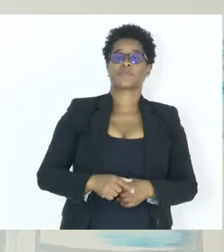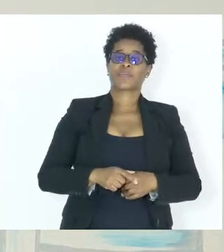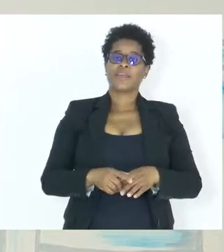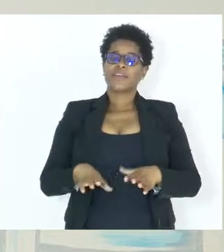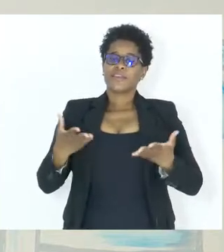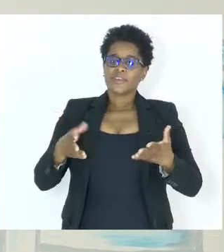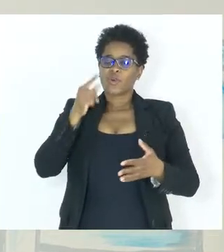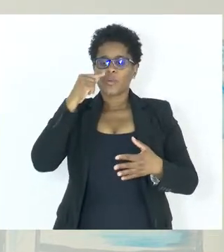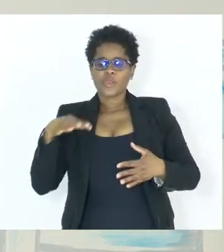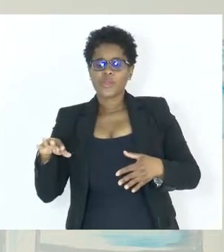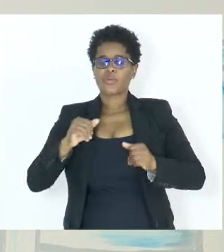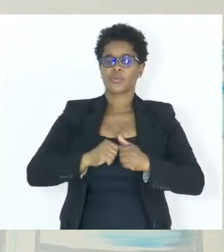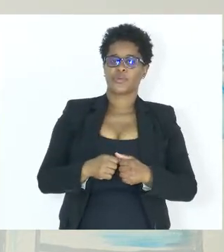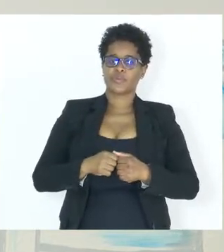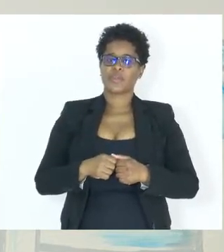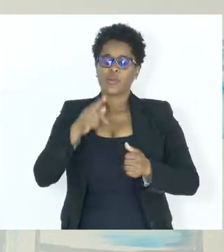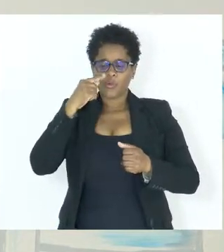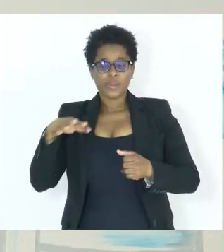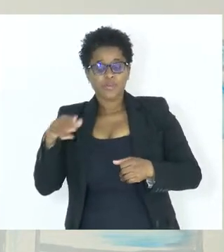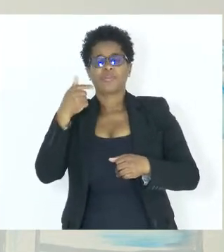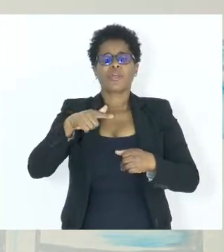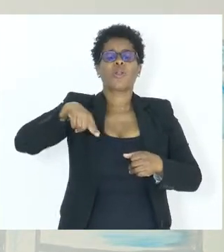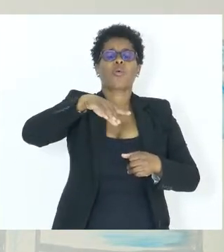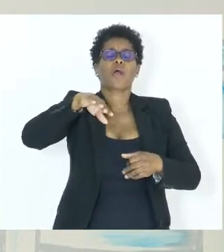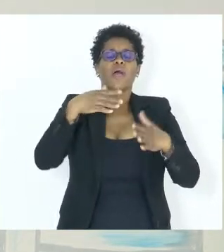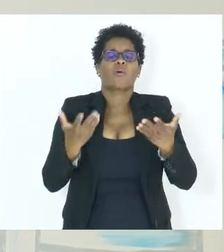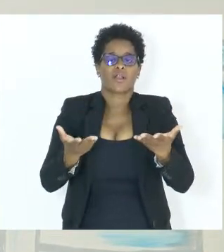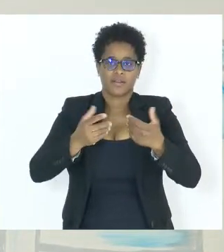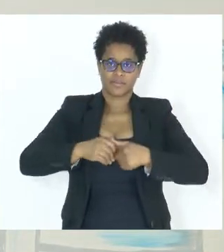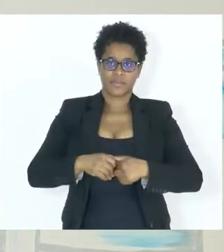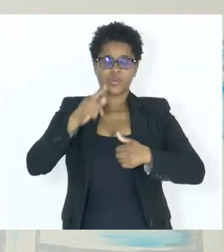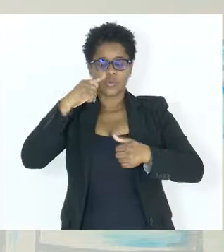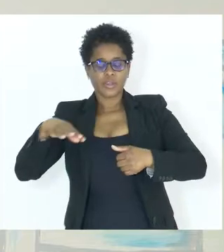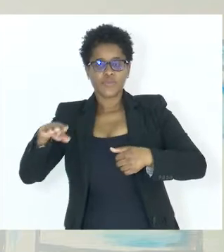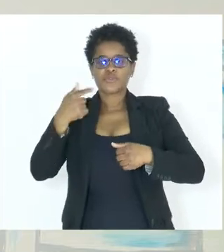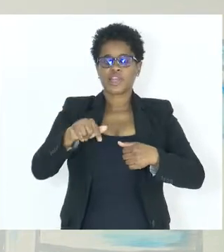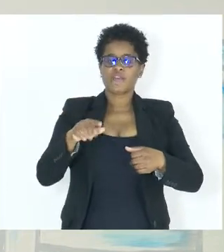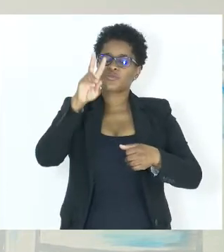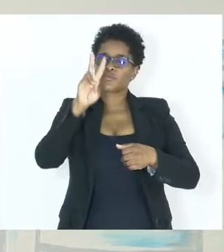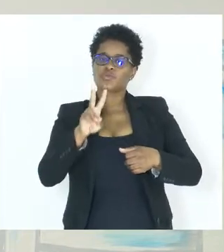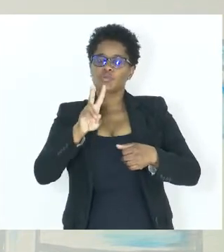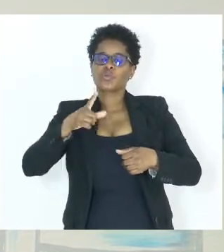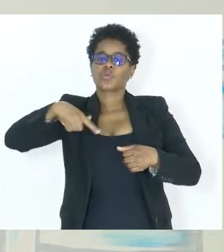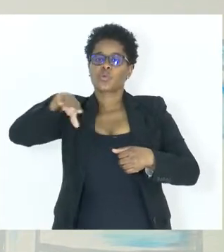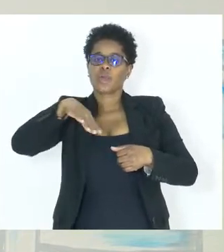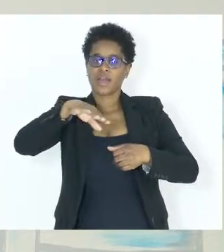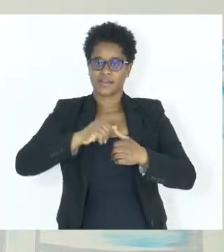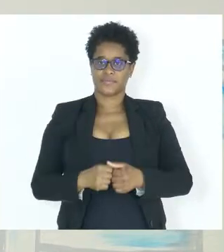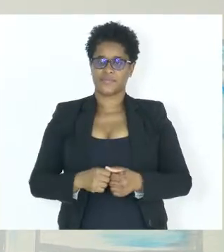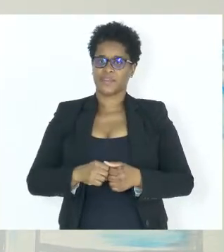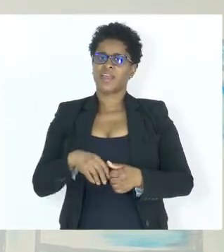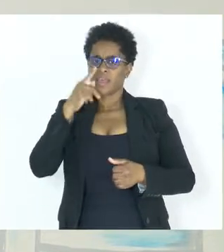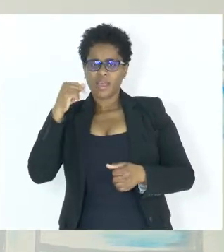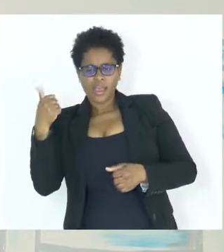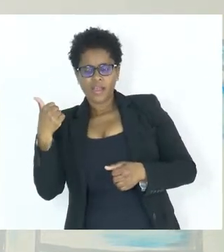o menino? O menino ocupava que lugar? O menino estava no segundo lugar. E